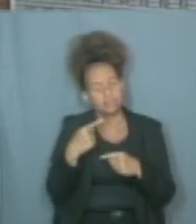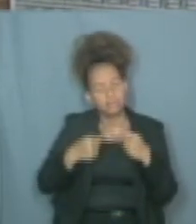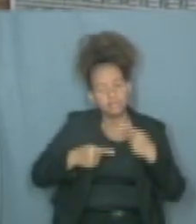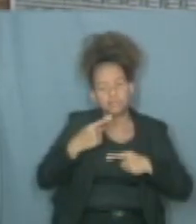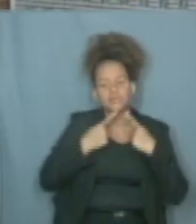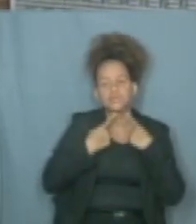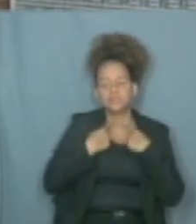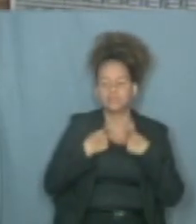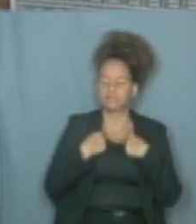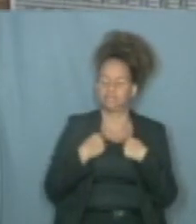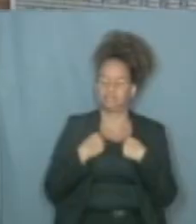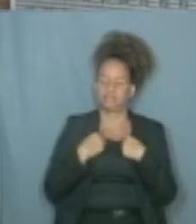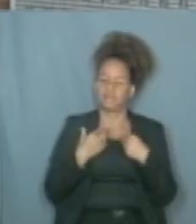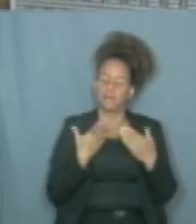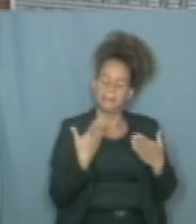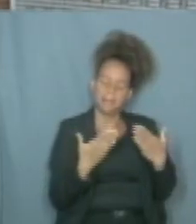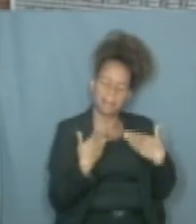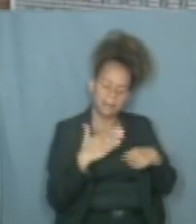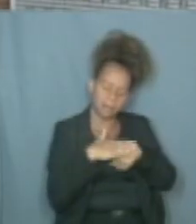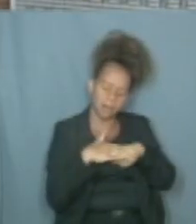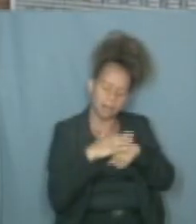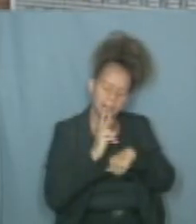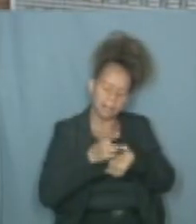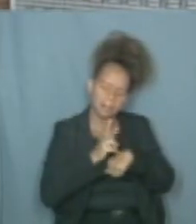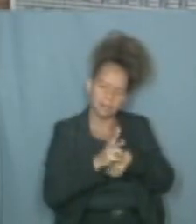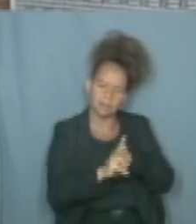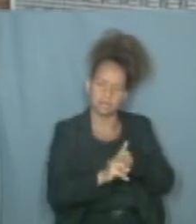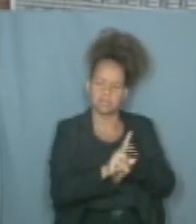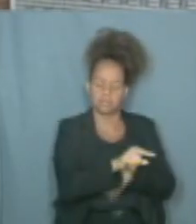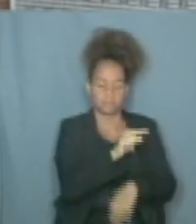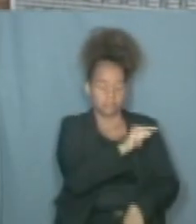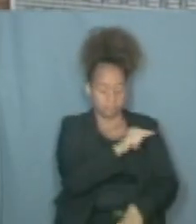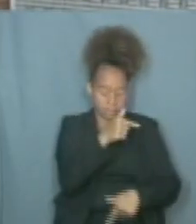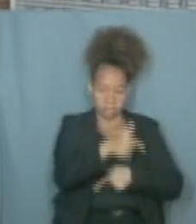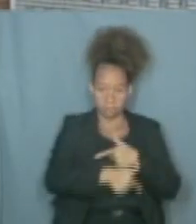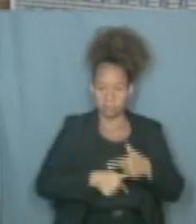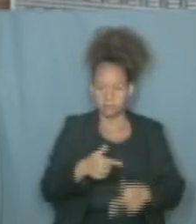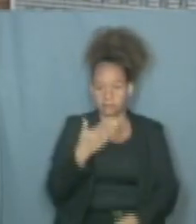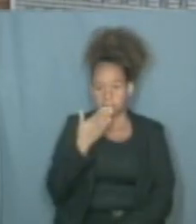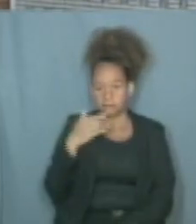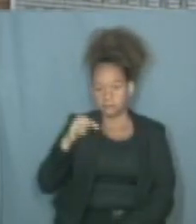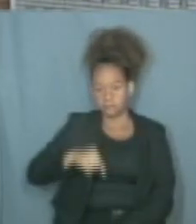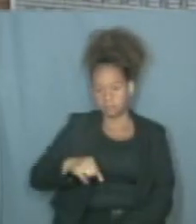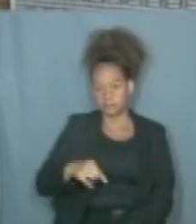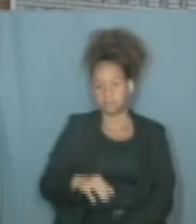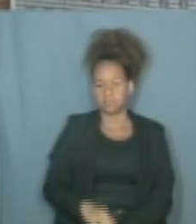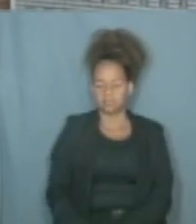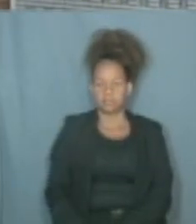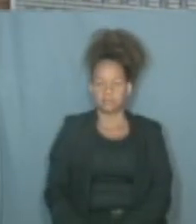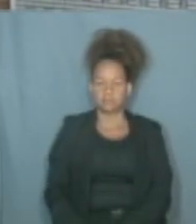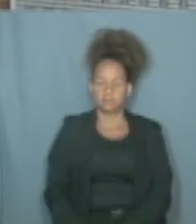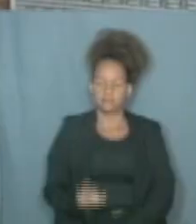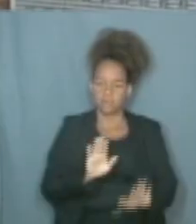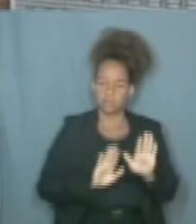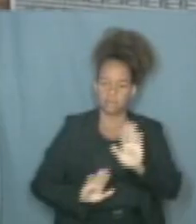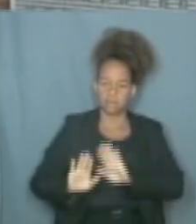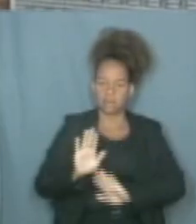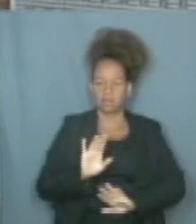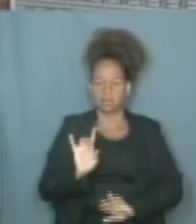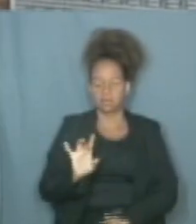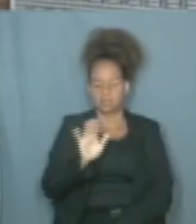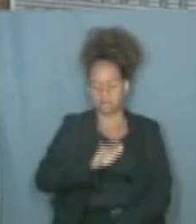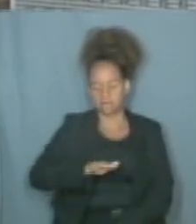né? Que aí o diálogo permanente. Eu acho que o que os trabalhadores estão pedindo aqui é justamente o cuidado não só com